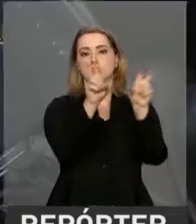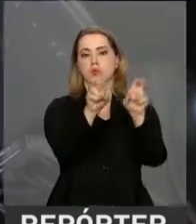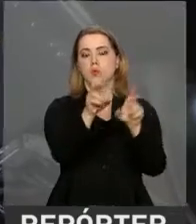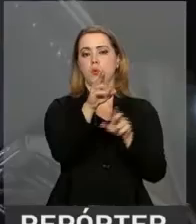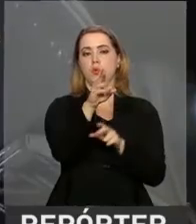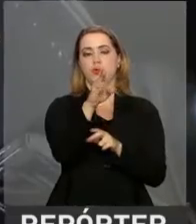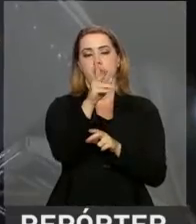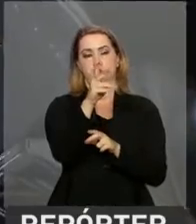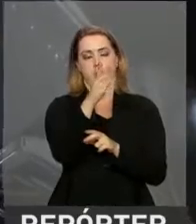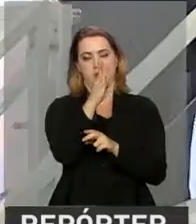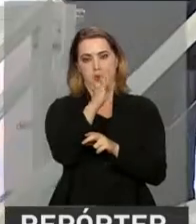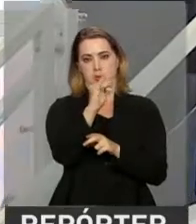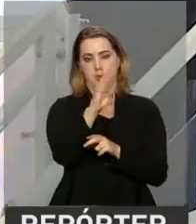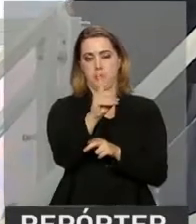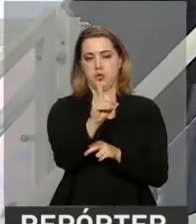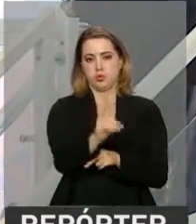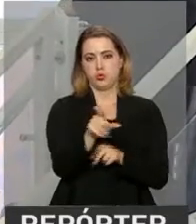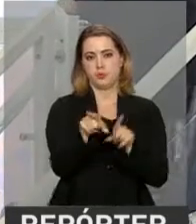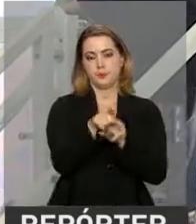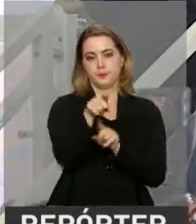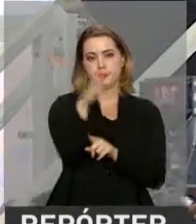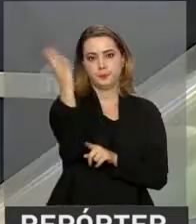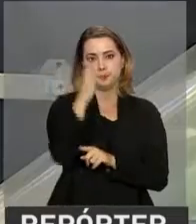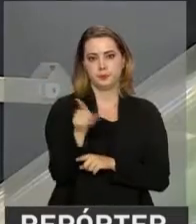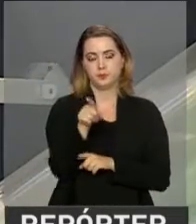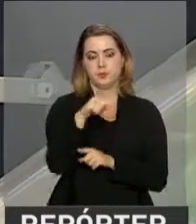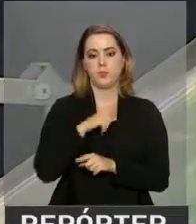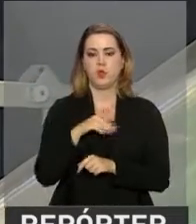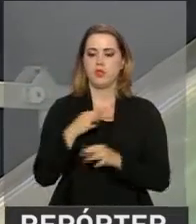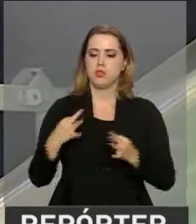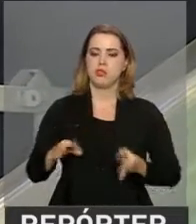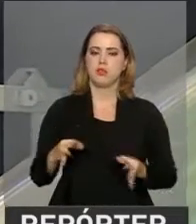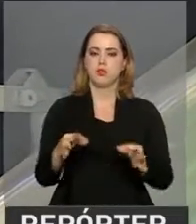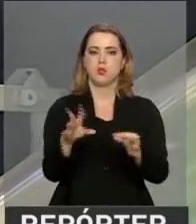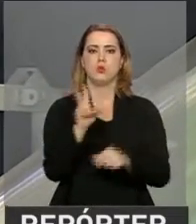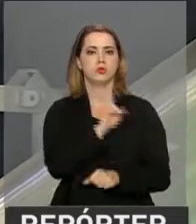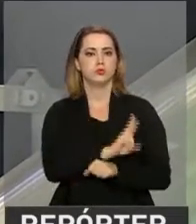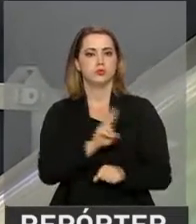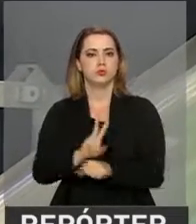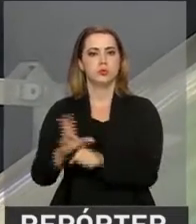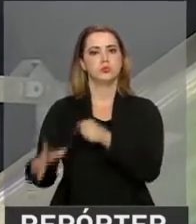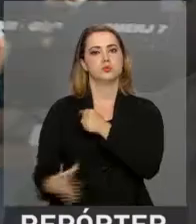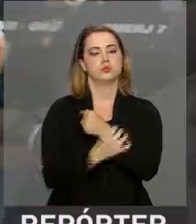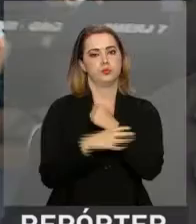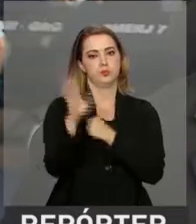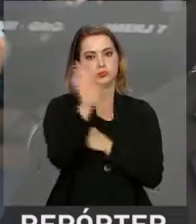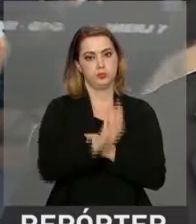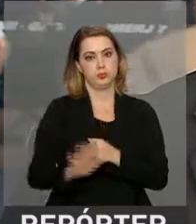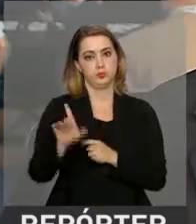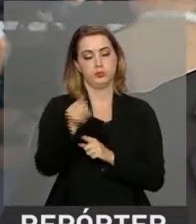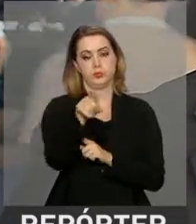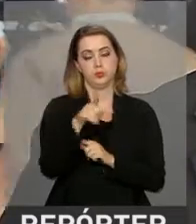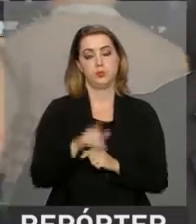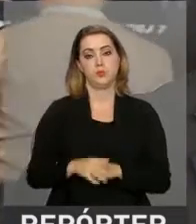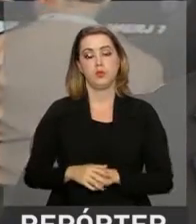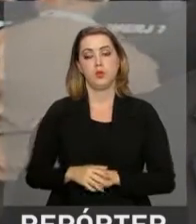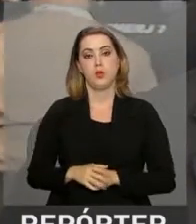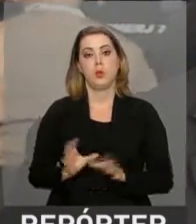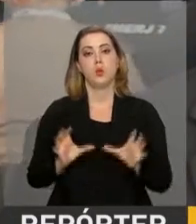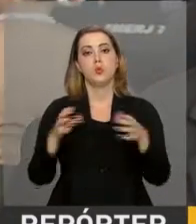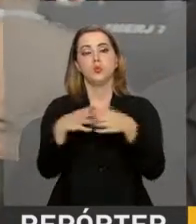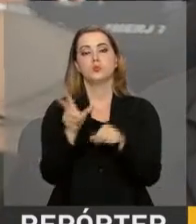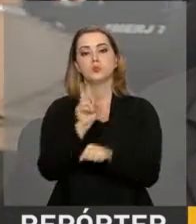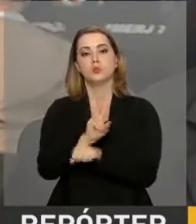90 empresas trouxeram para a capital federal tecnologias de ponta nas áreas de defesa e segurança nacional. O setor de defesa no Brasil,